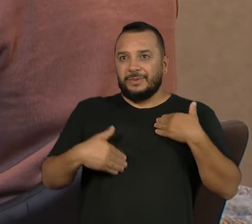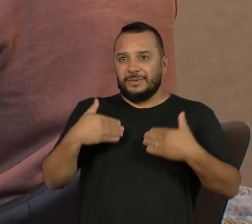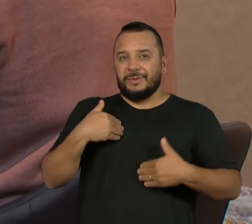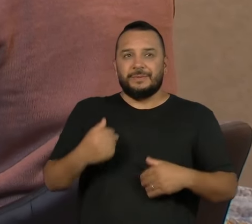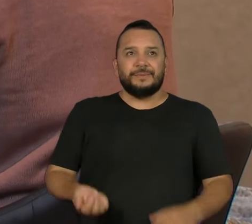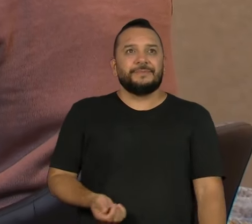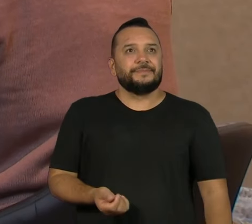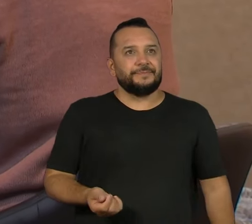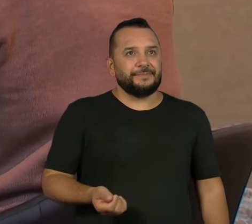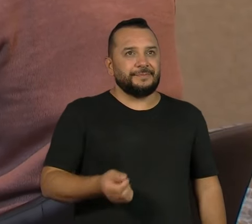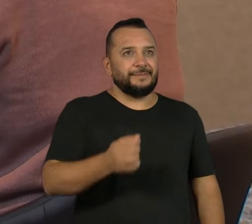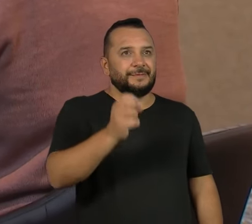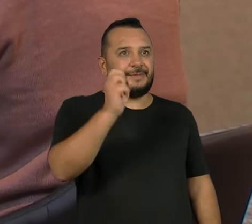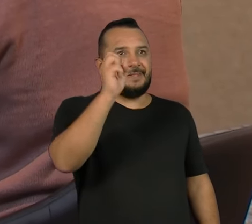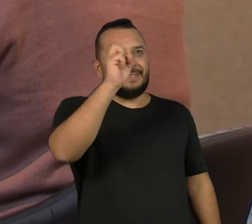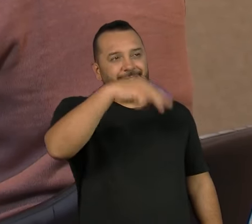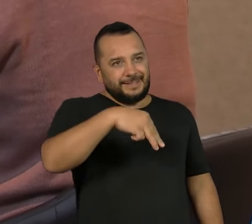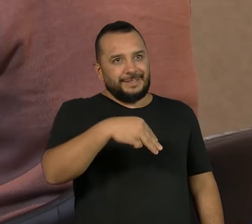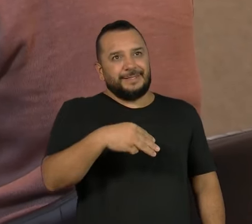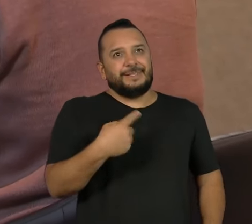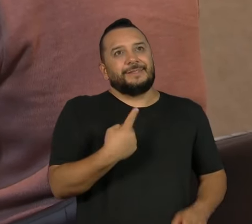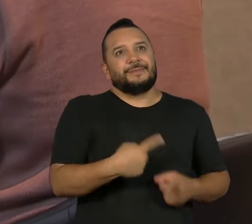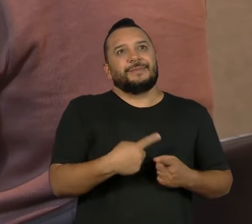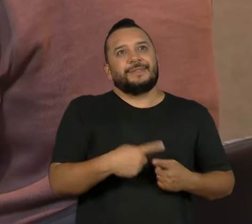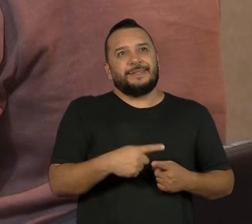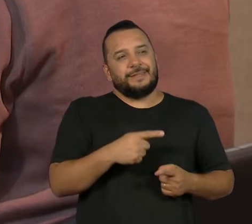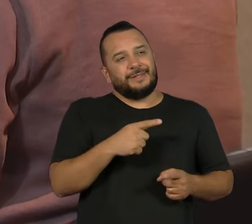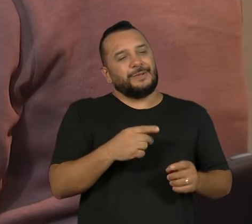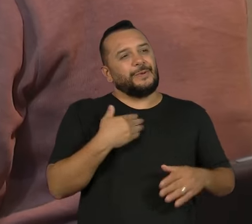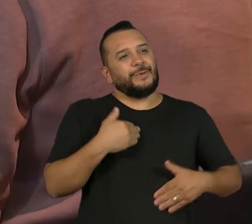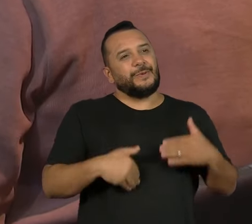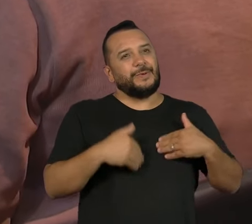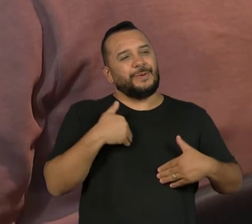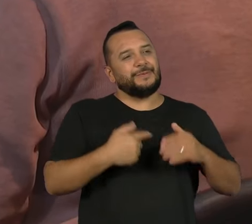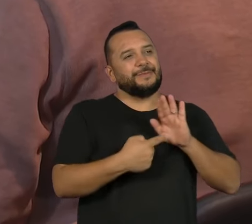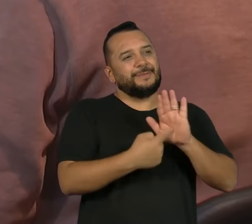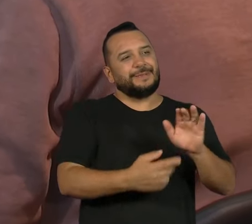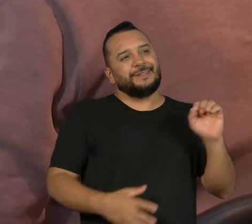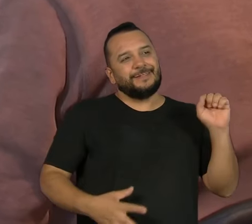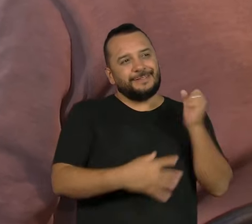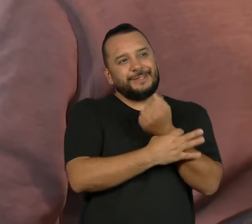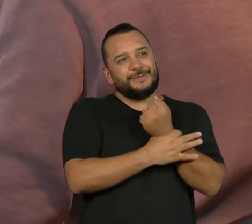porque ele te traz uma certa segurança. Porque